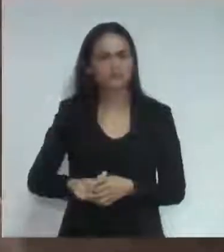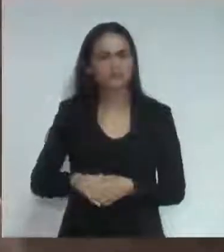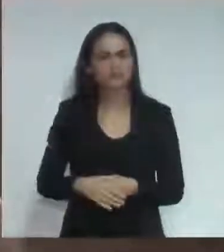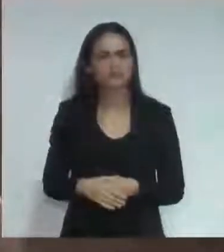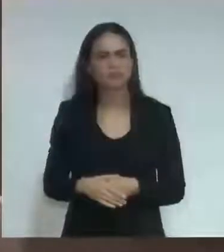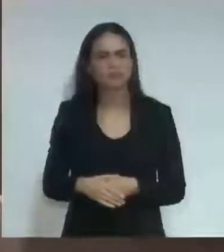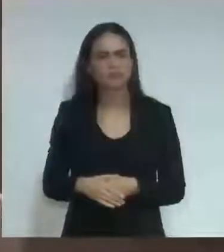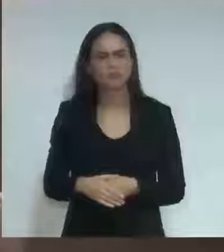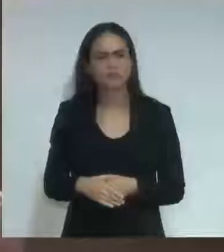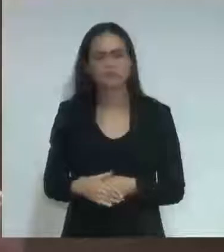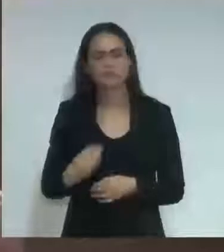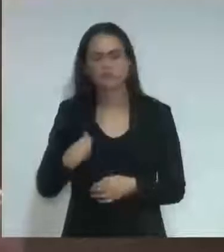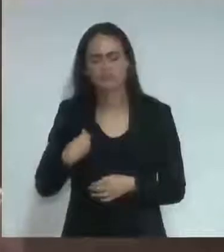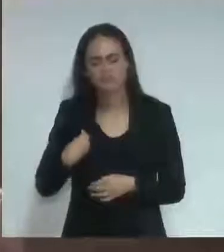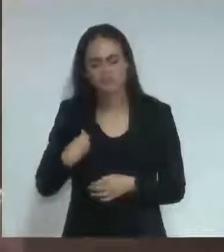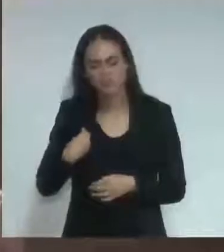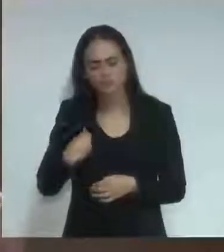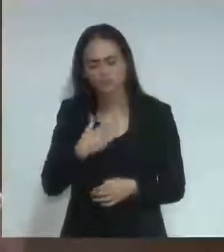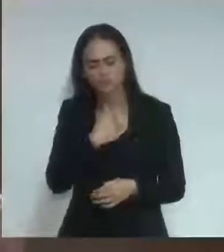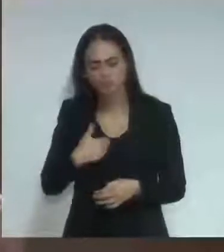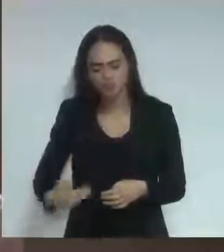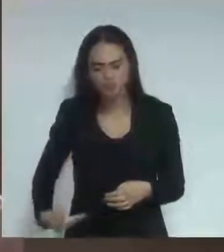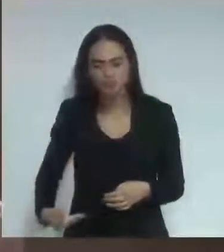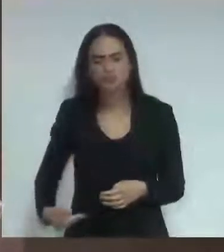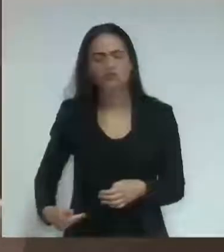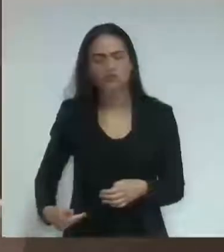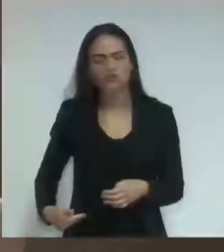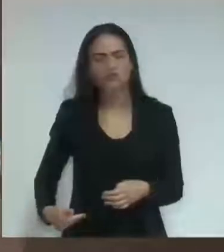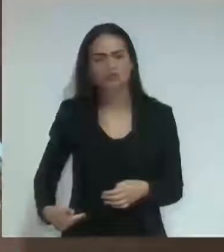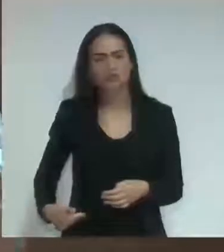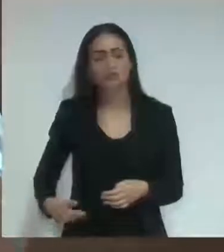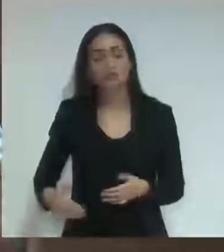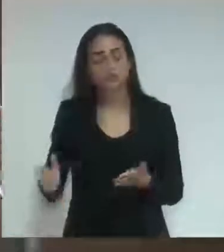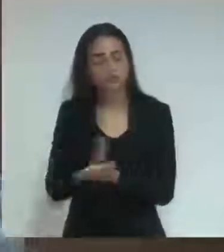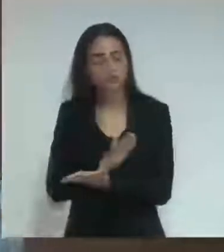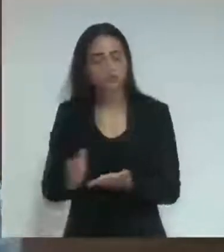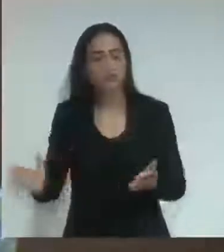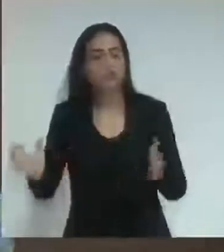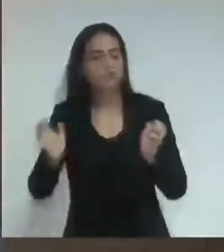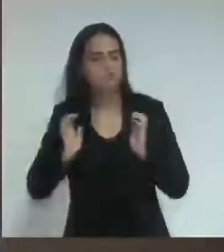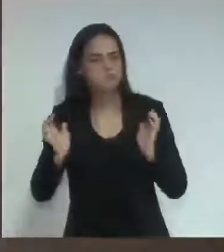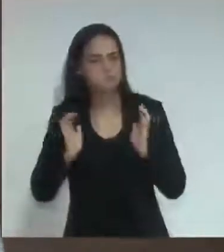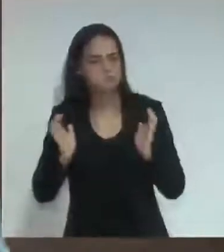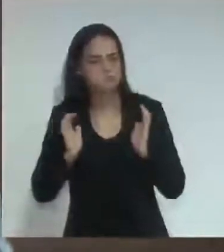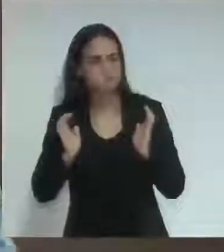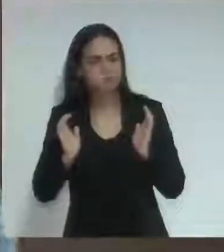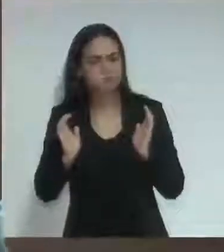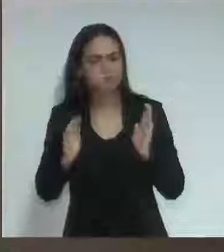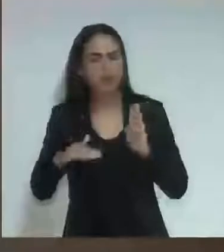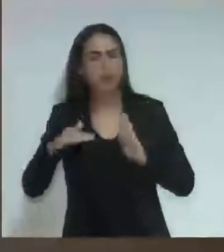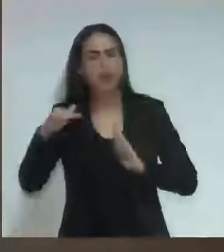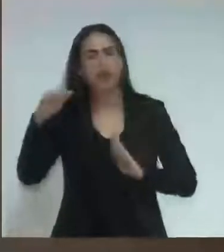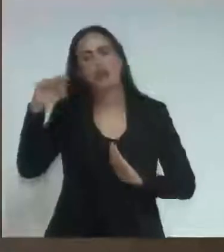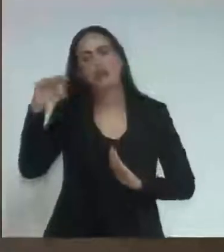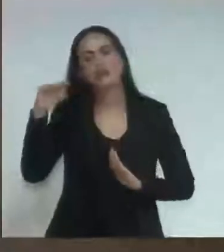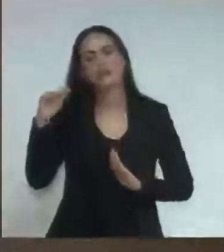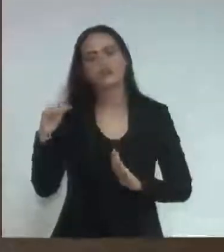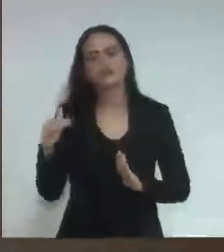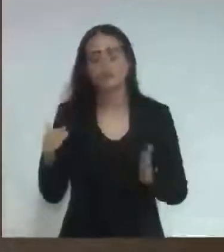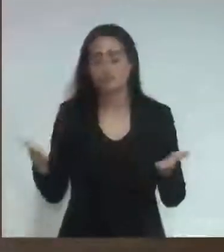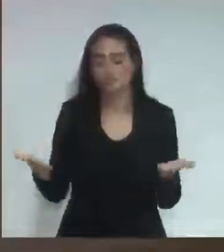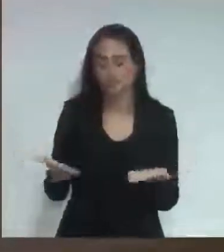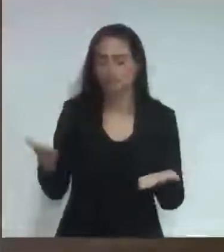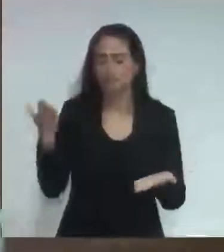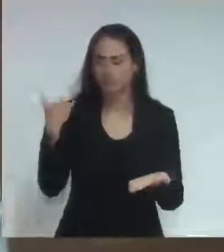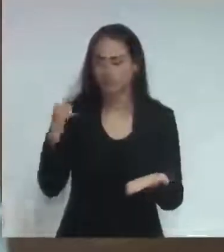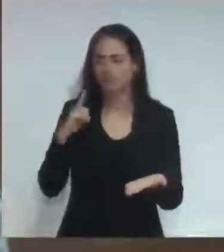enriqueceram. Eu perdi. Meu patrimônio, posso garantir, é menor hoje do que quando entrei na vida pública. Não que